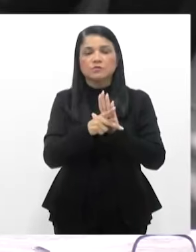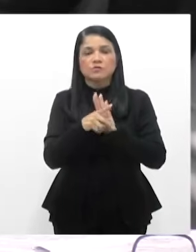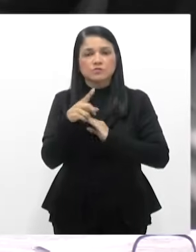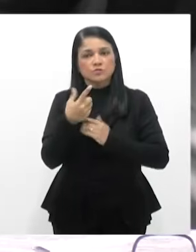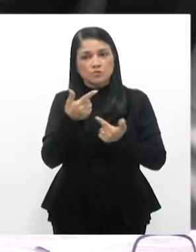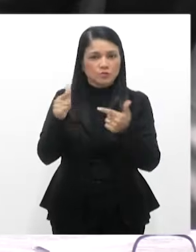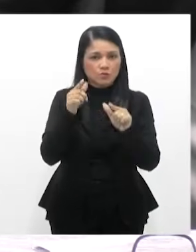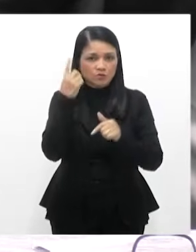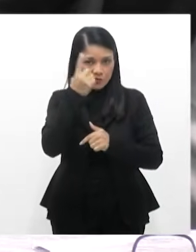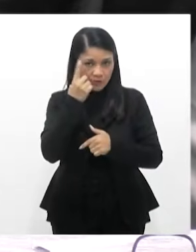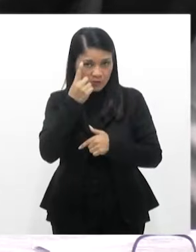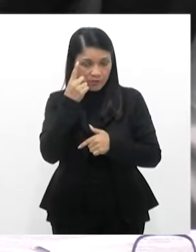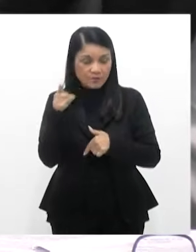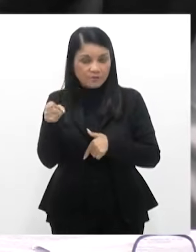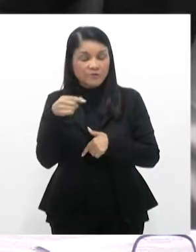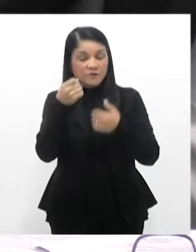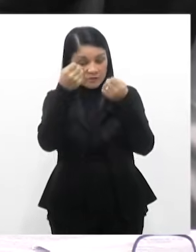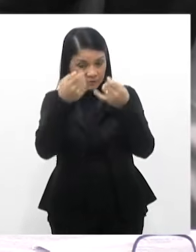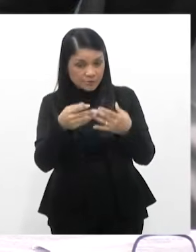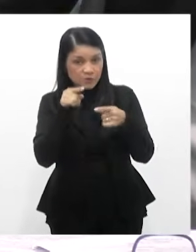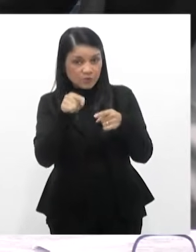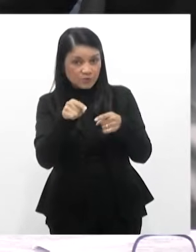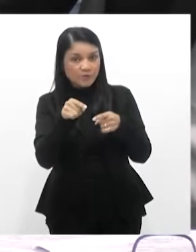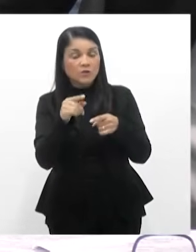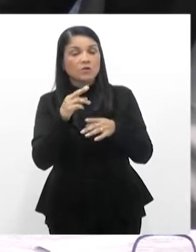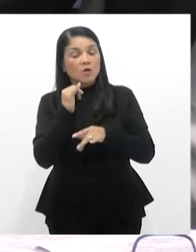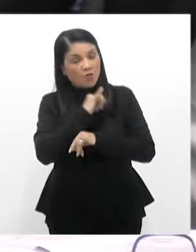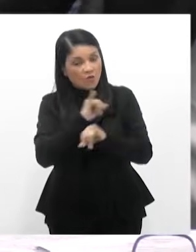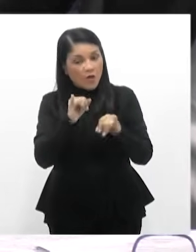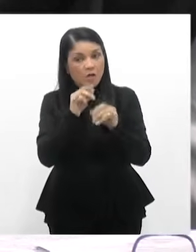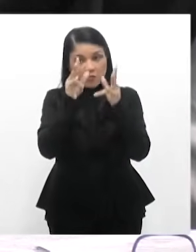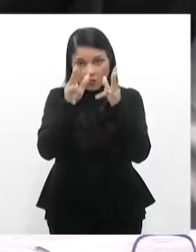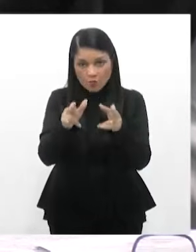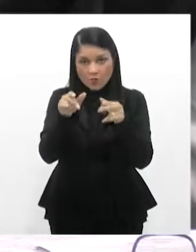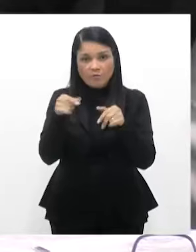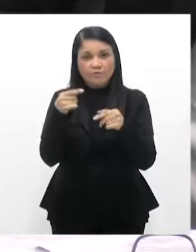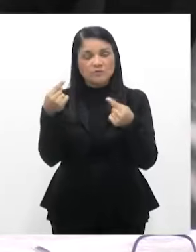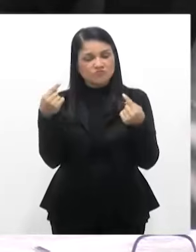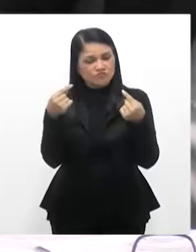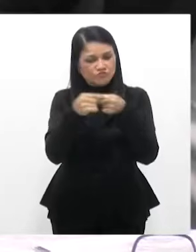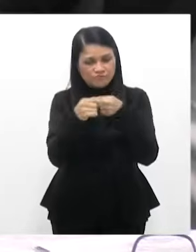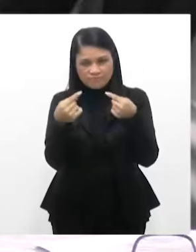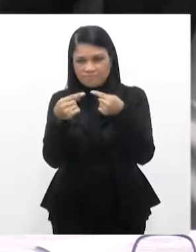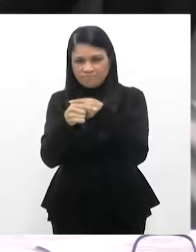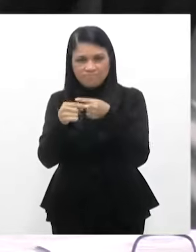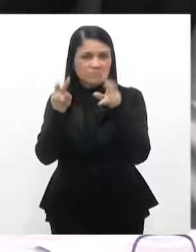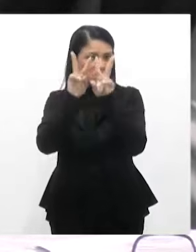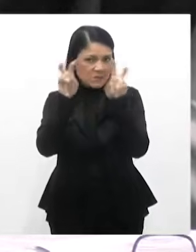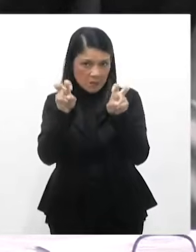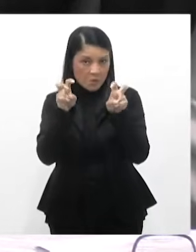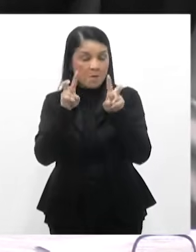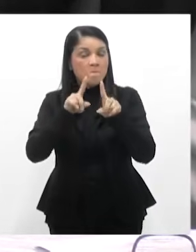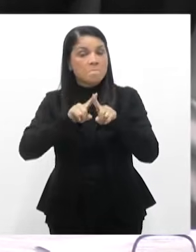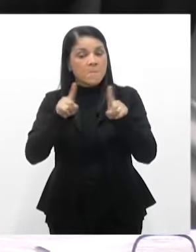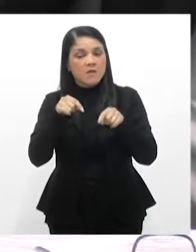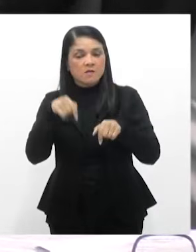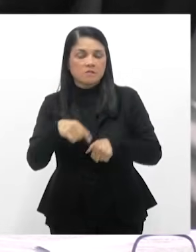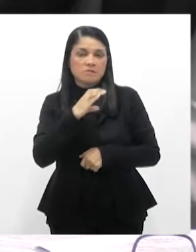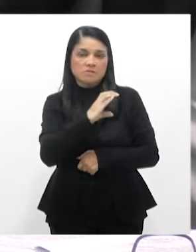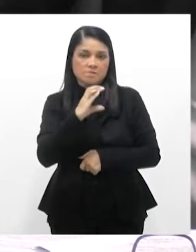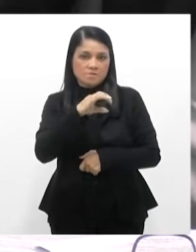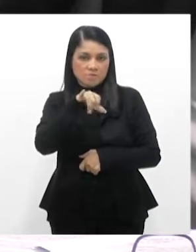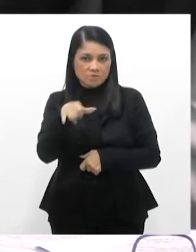parceiros. Vossa Excelência falou uma coisa que eu sempre digo, né? Nós divergimos em muita coisa, mas aqui na